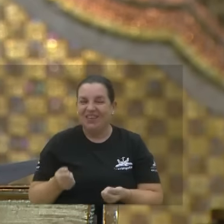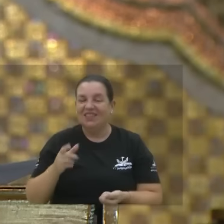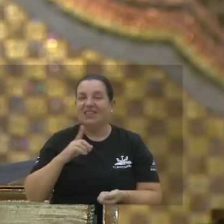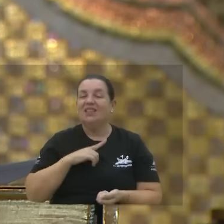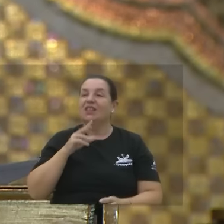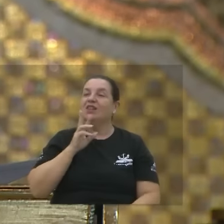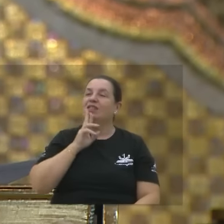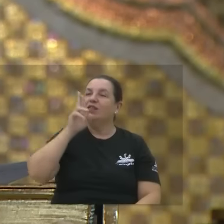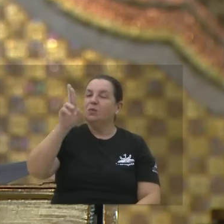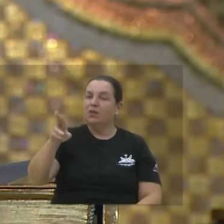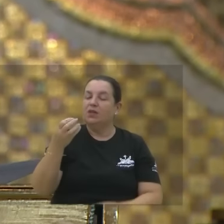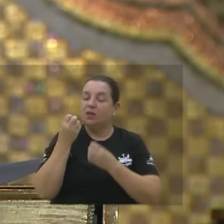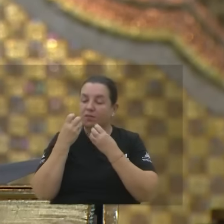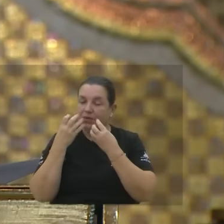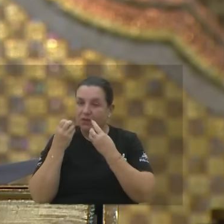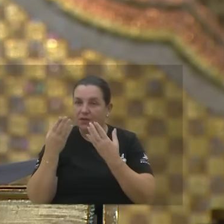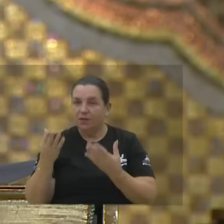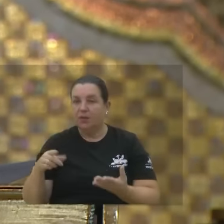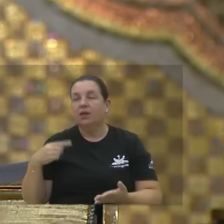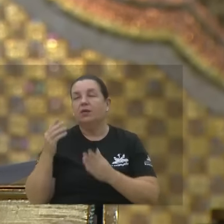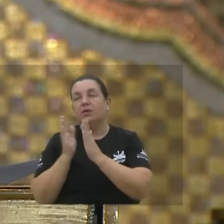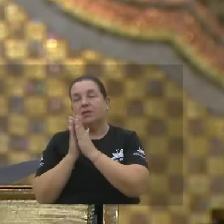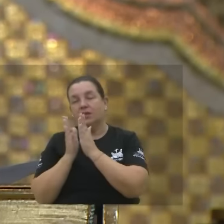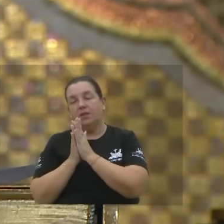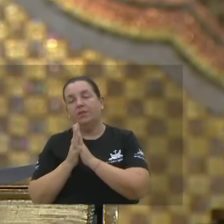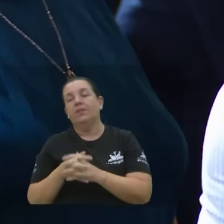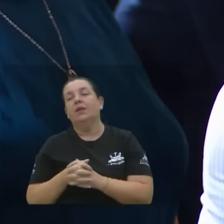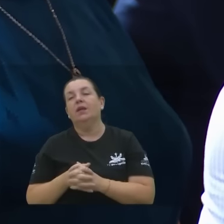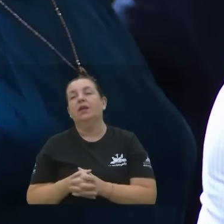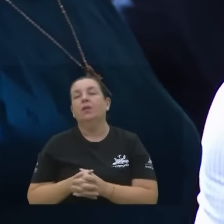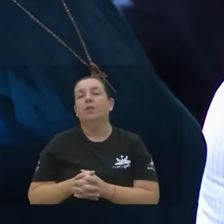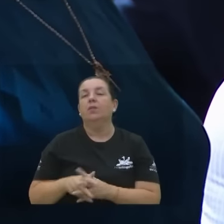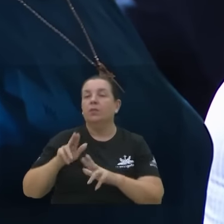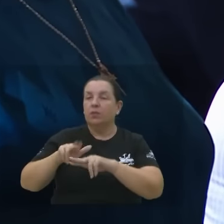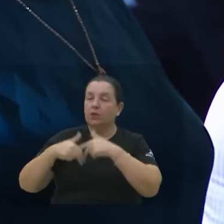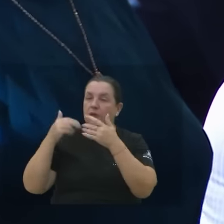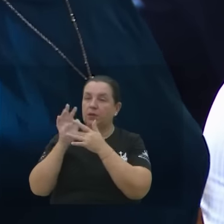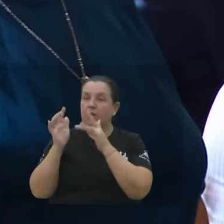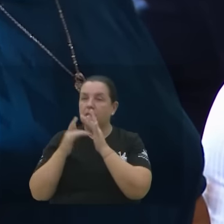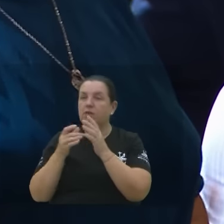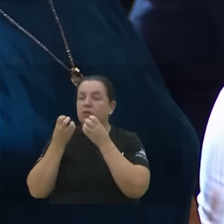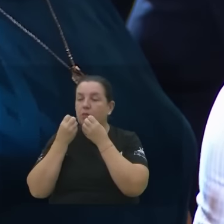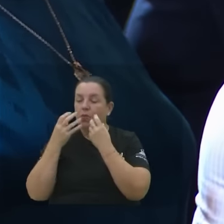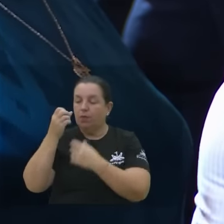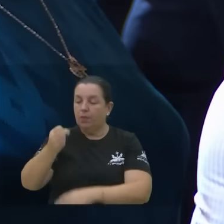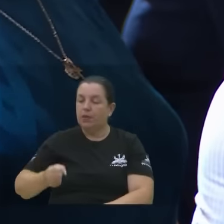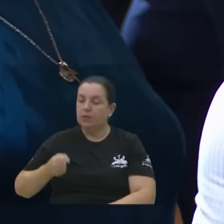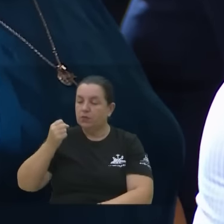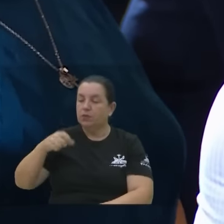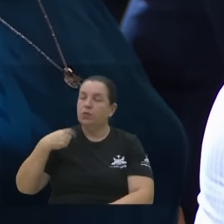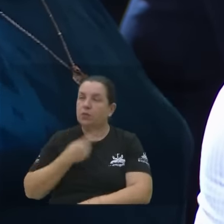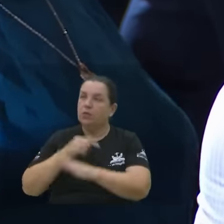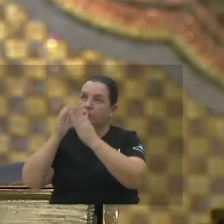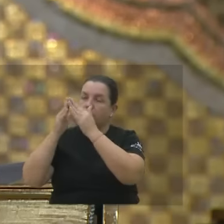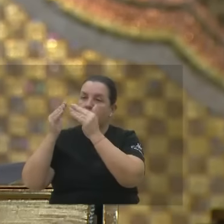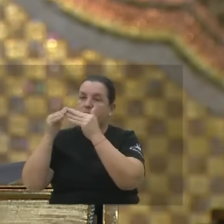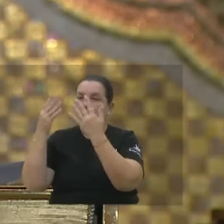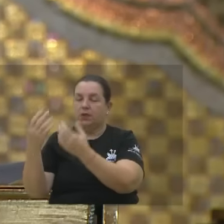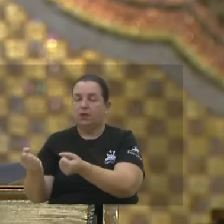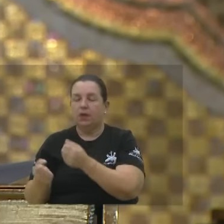responder generosamente, rezemos ao Senhor. Por Cristo, bom pastor,